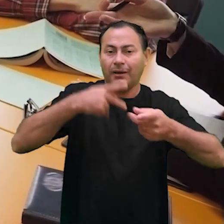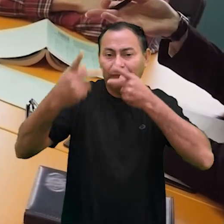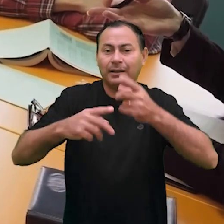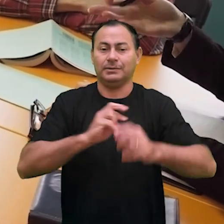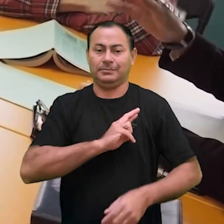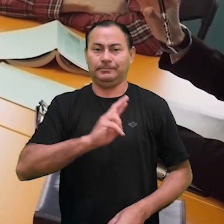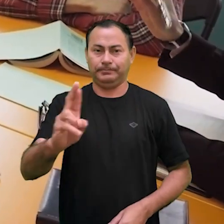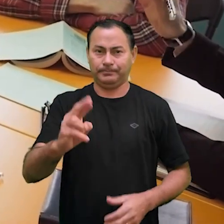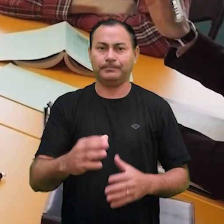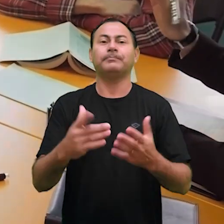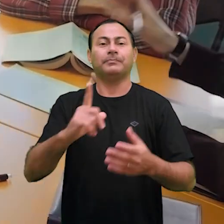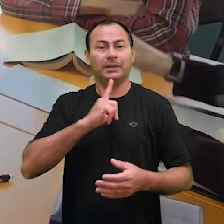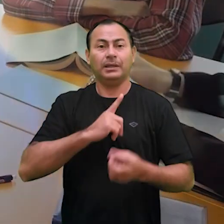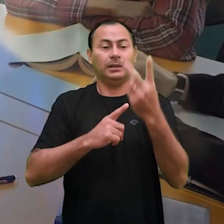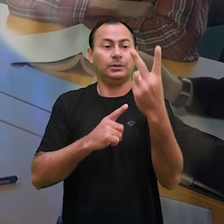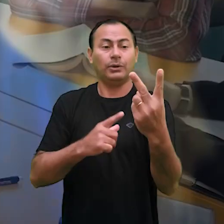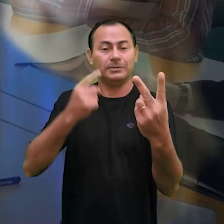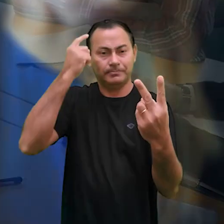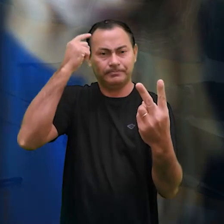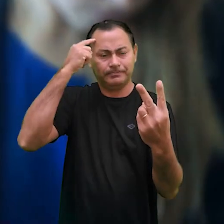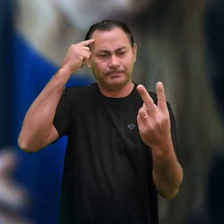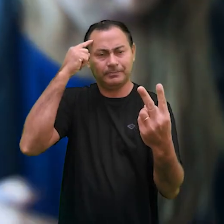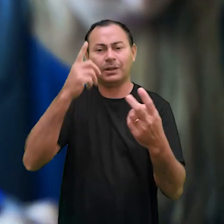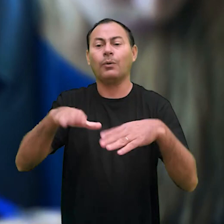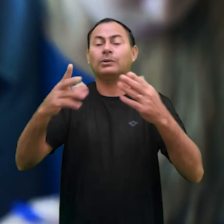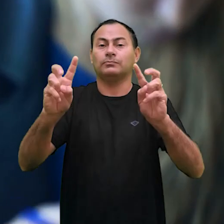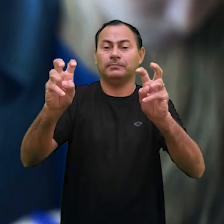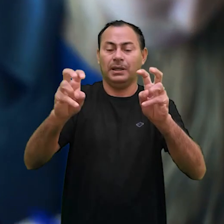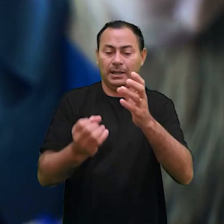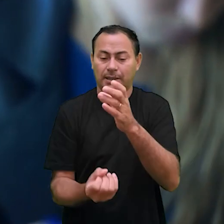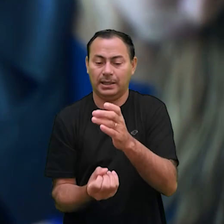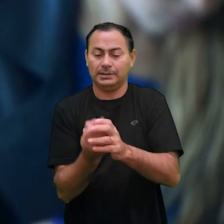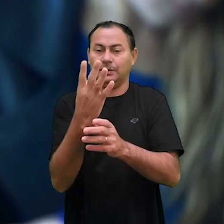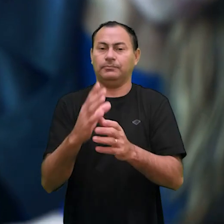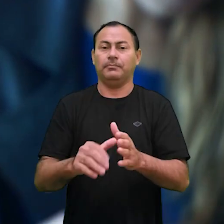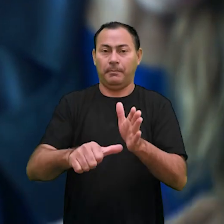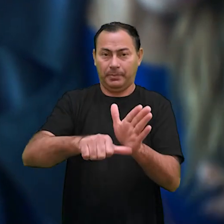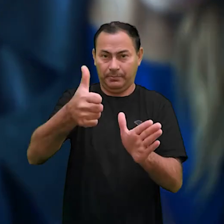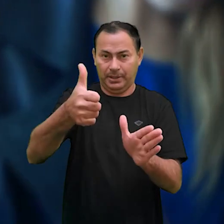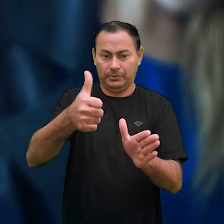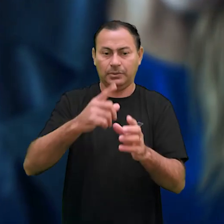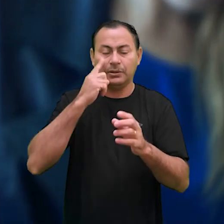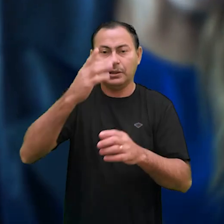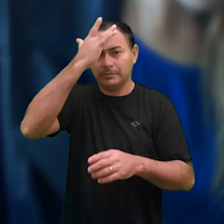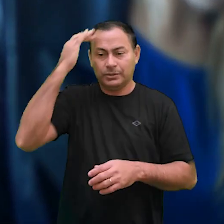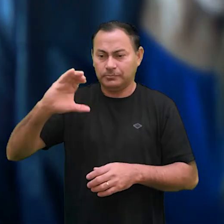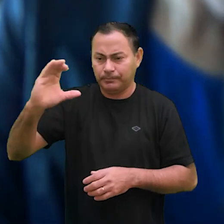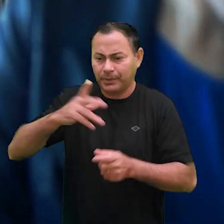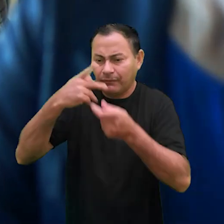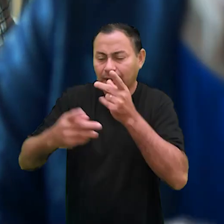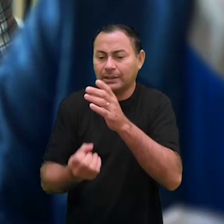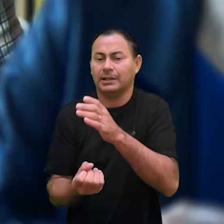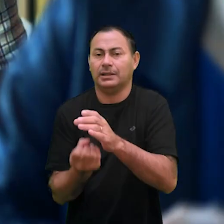de discutir quando se trata de religião. Existem dois pensamentos extremos quando o assunto é a criação. Primeiro,